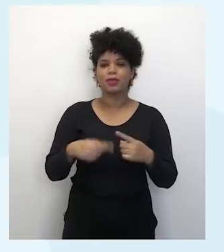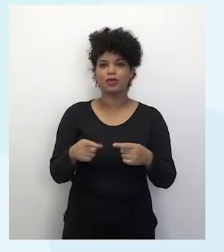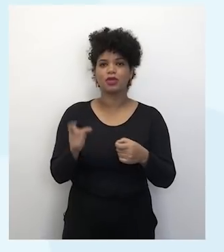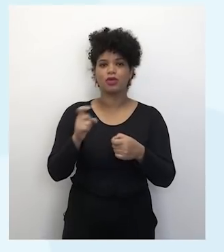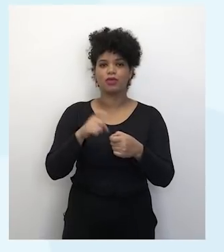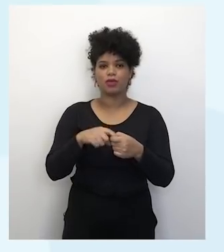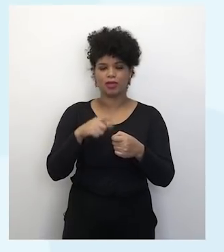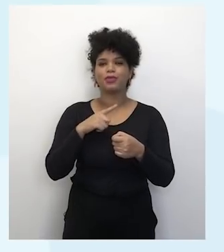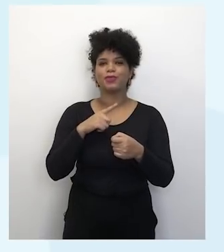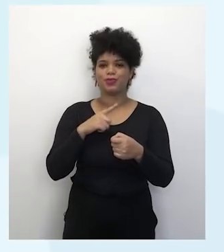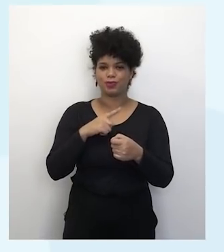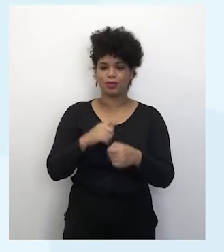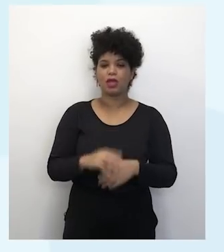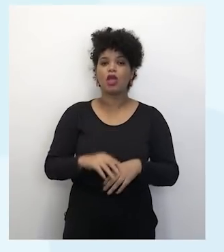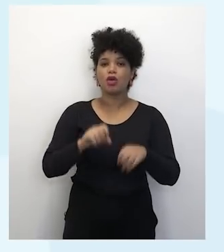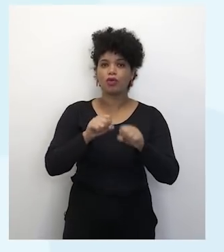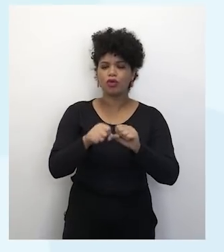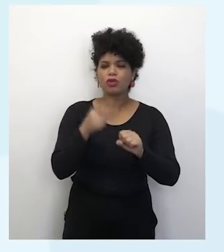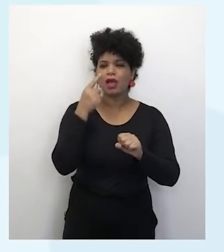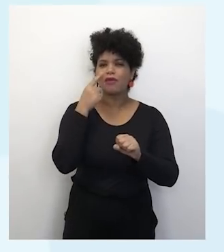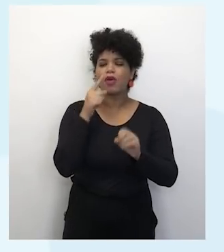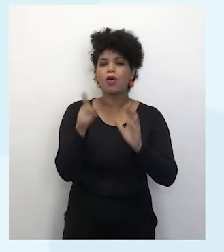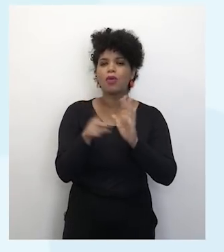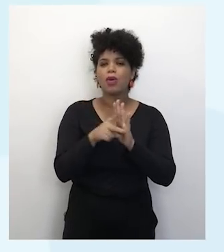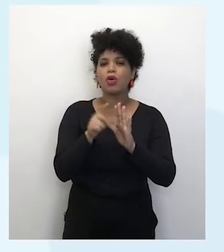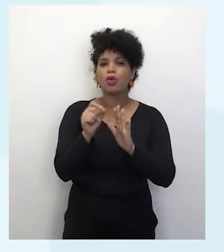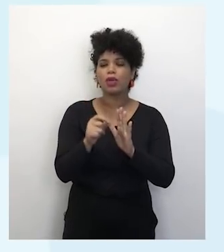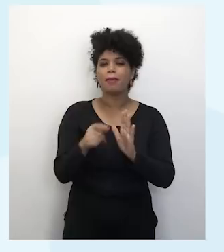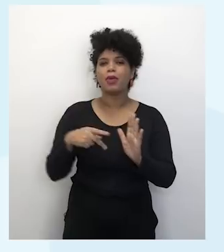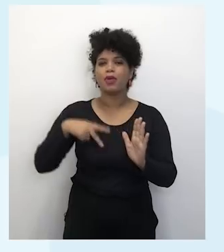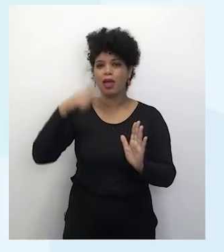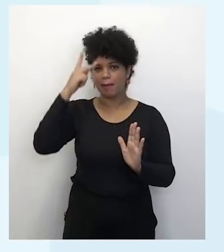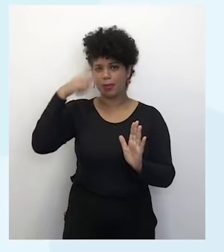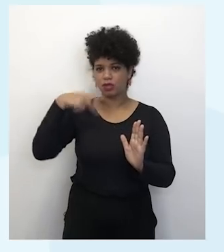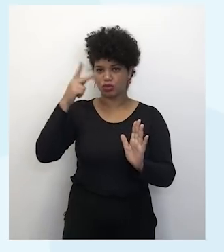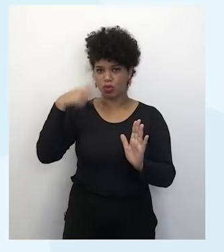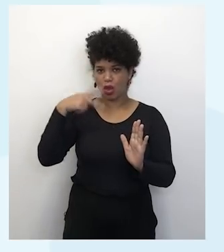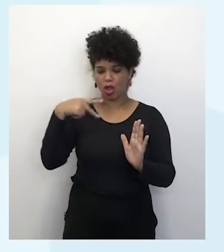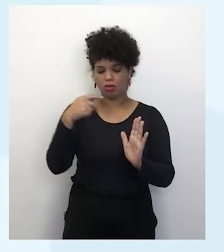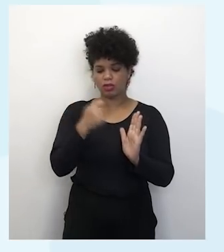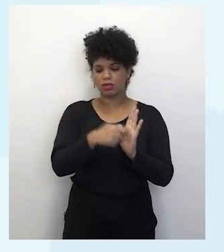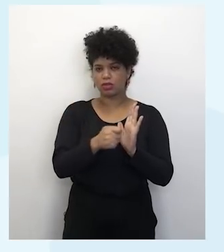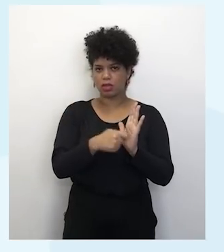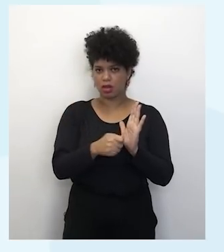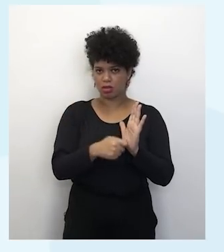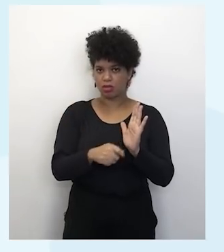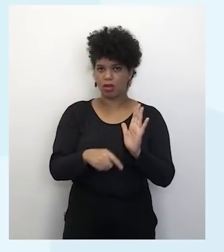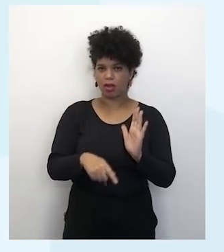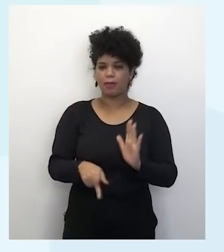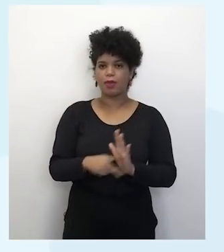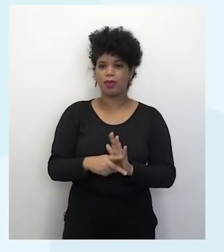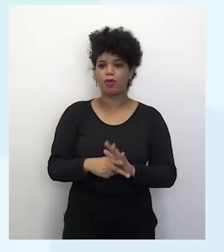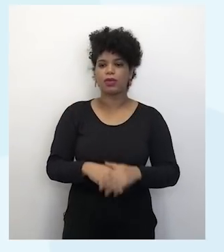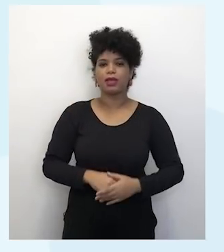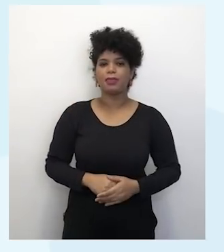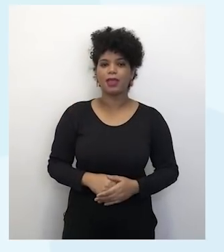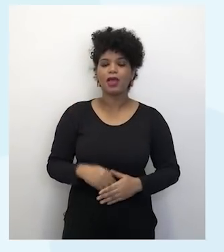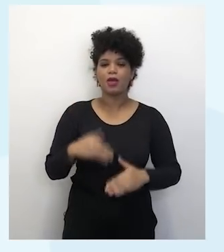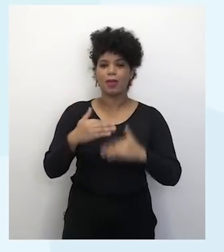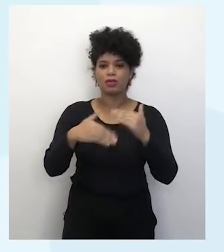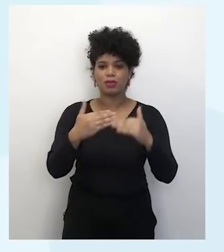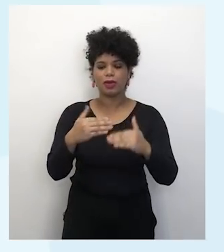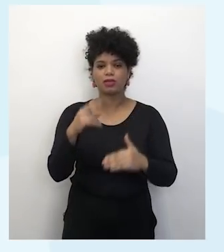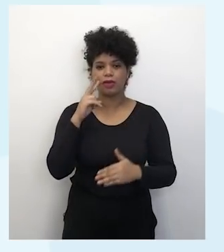algumas informações referente à rubrica, ao preenchimento da rubrica. Então, vamos passo a passo. Qual é o objetivo da